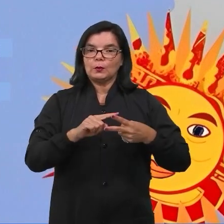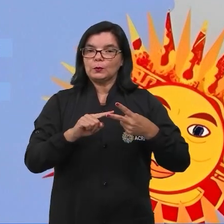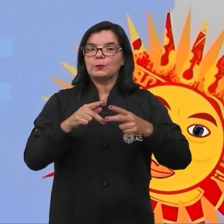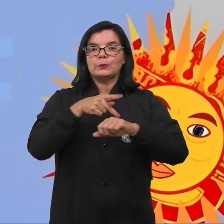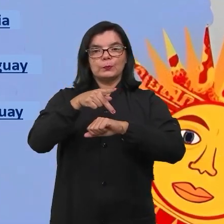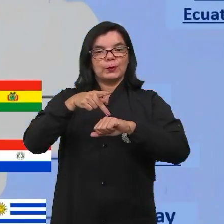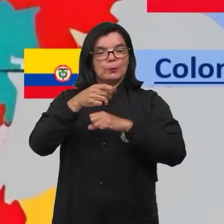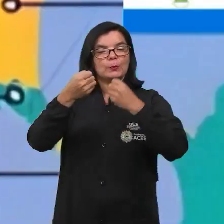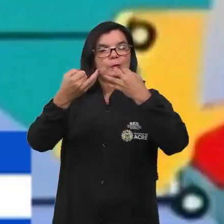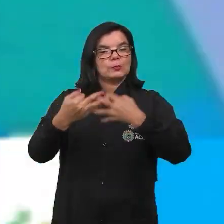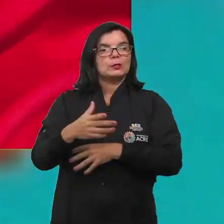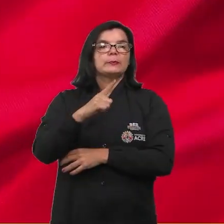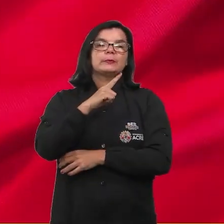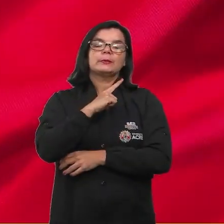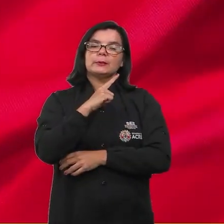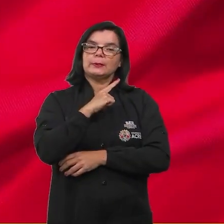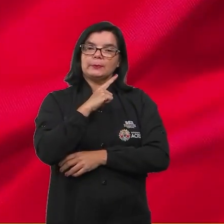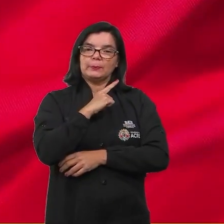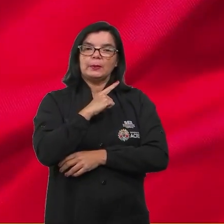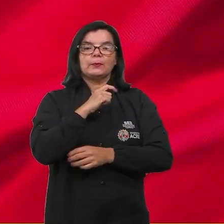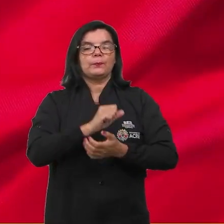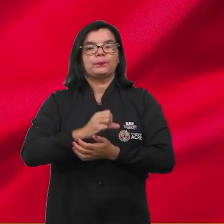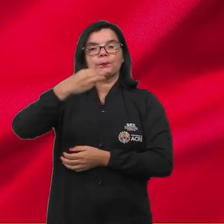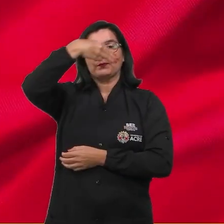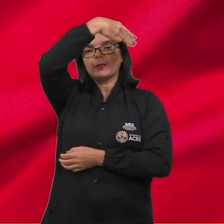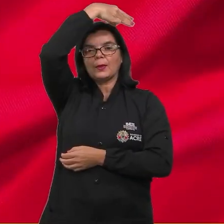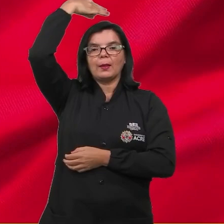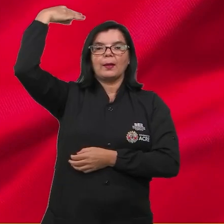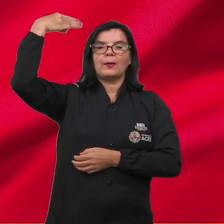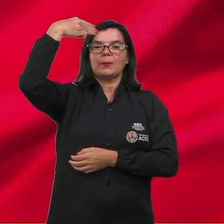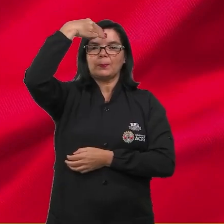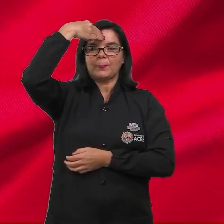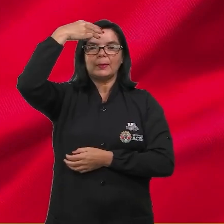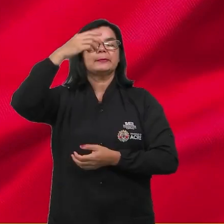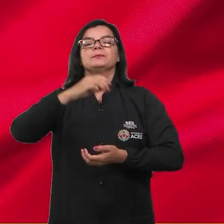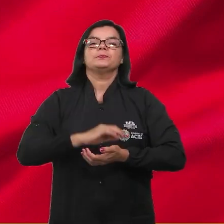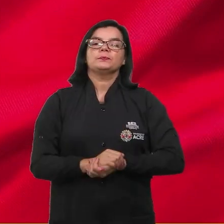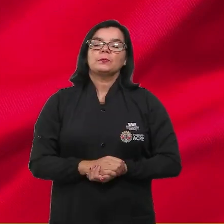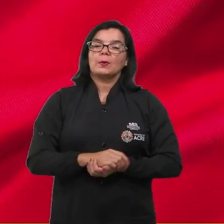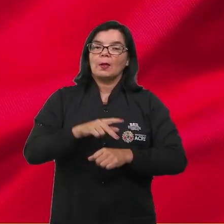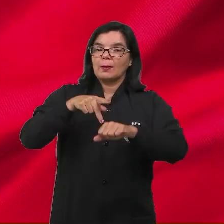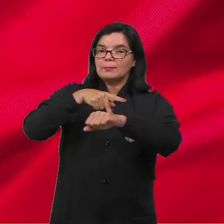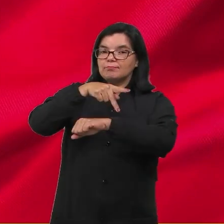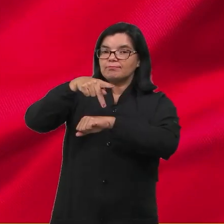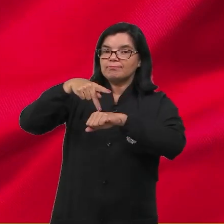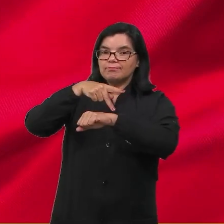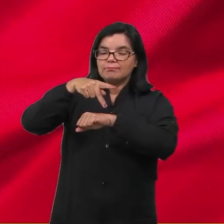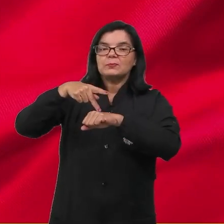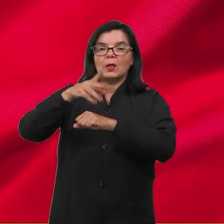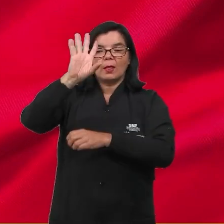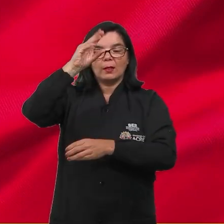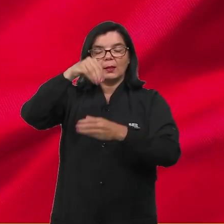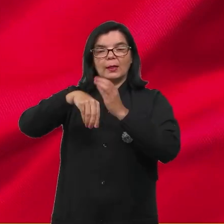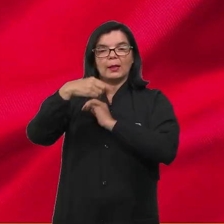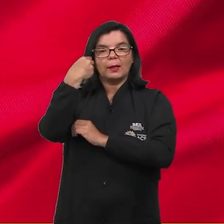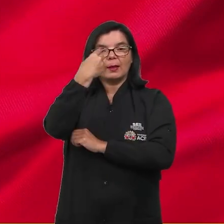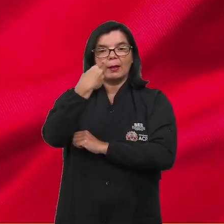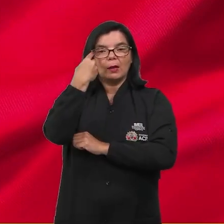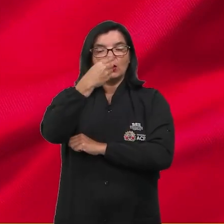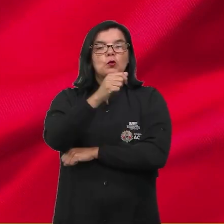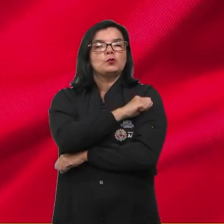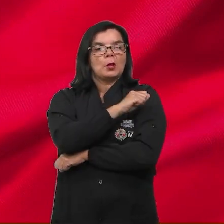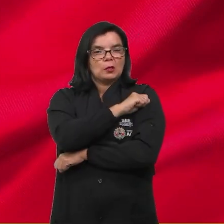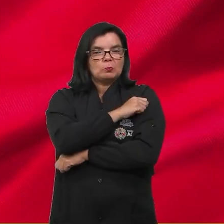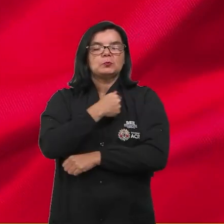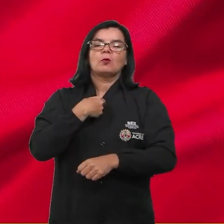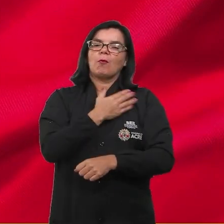países. Temos também México. México, né, é um país que dentro da língua espanhola, geralmente, os alunos gostam